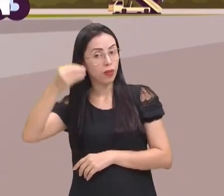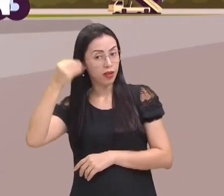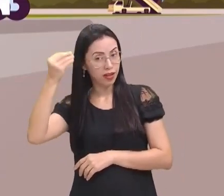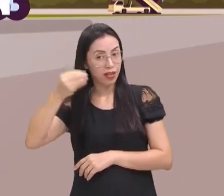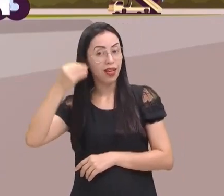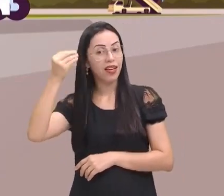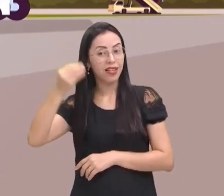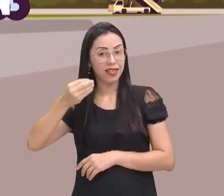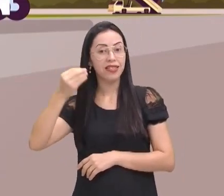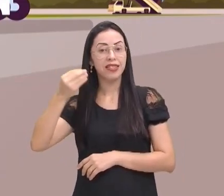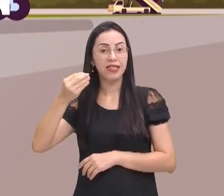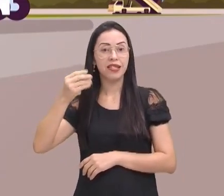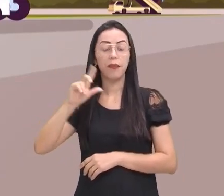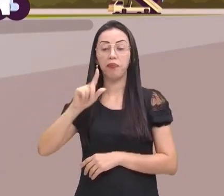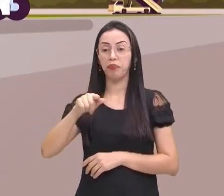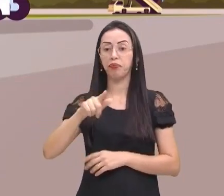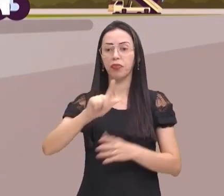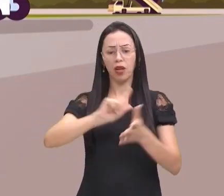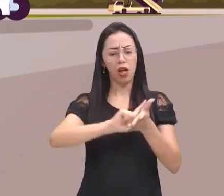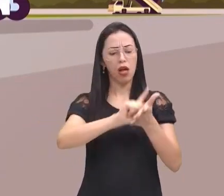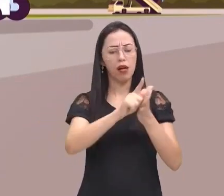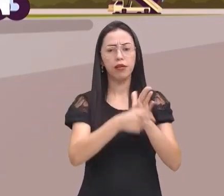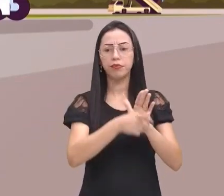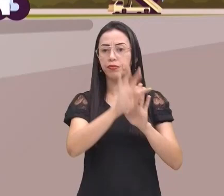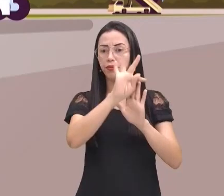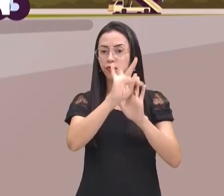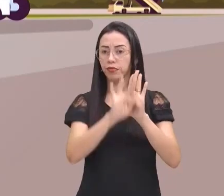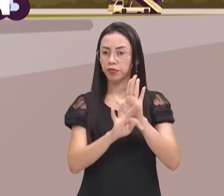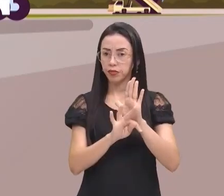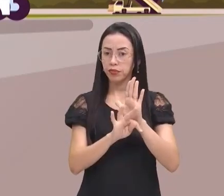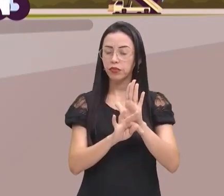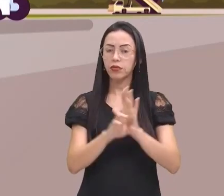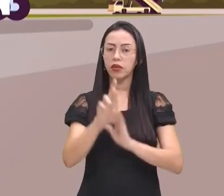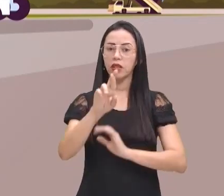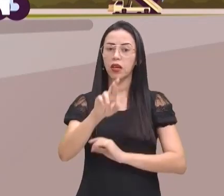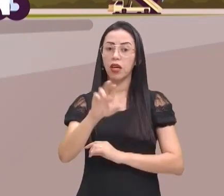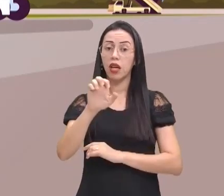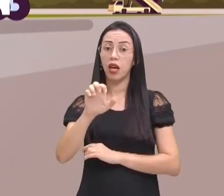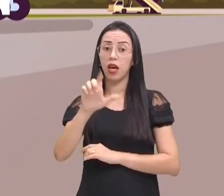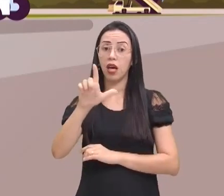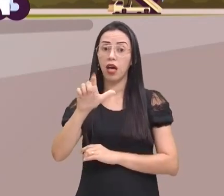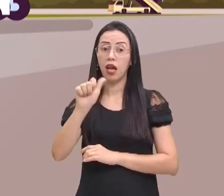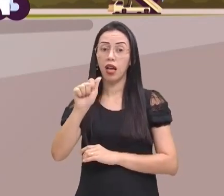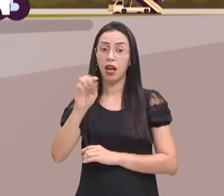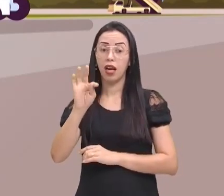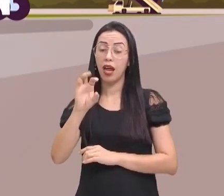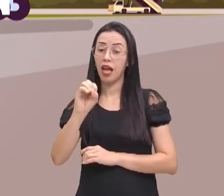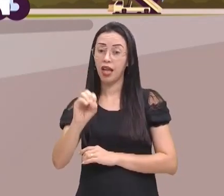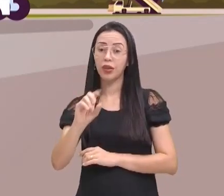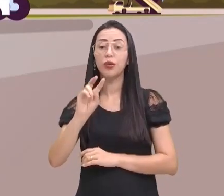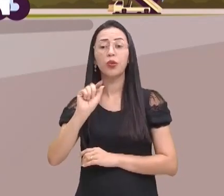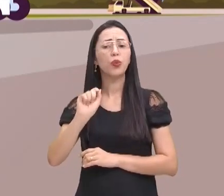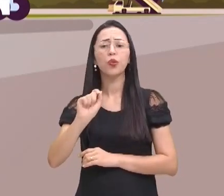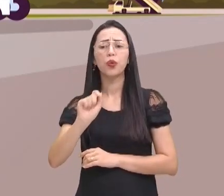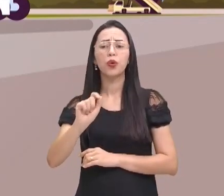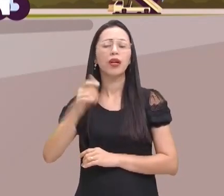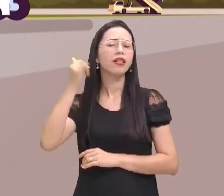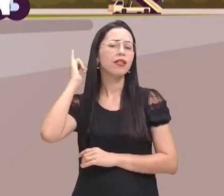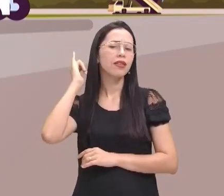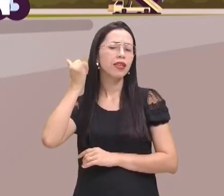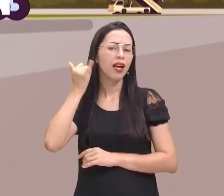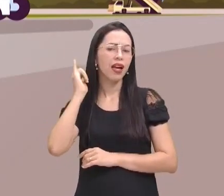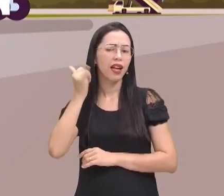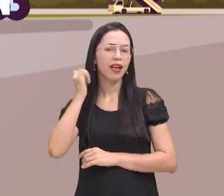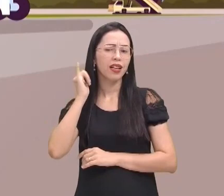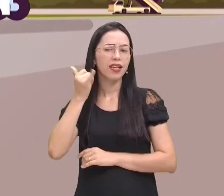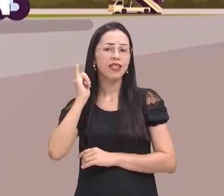crianças, esse gênero relato, ele é nada mais do que uma contação, uma